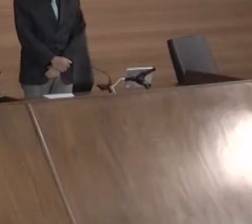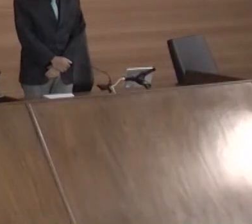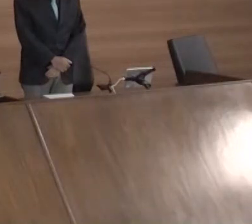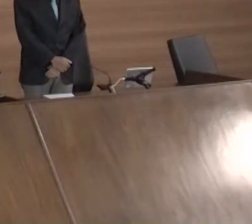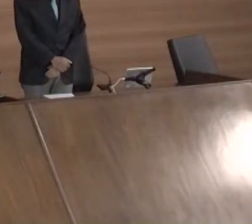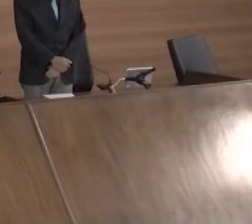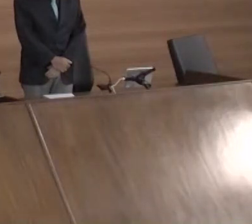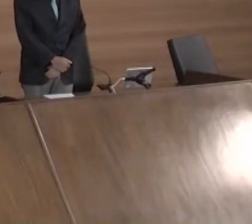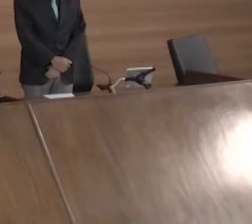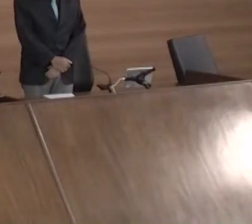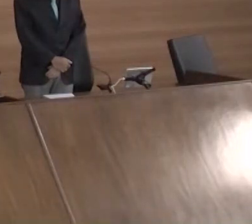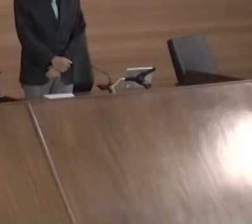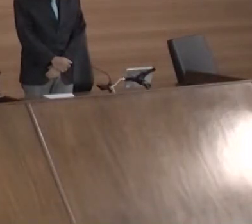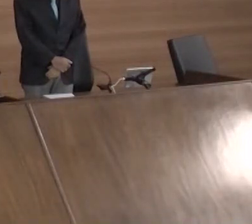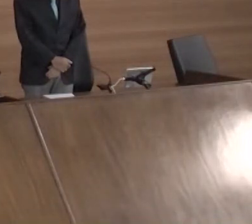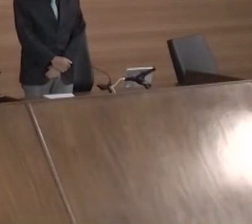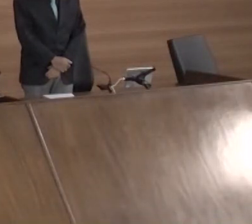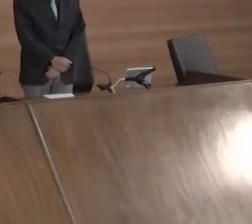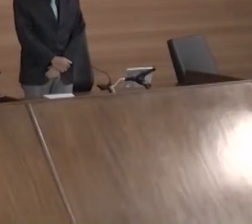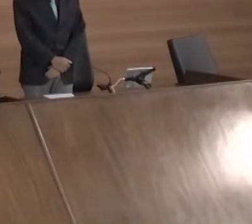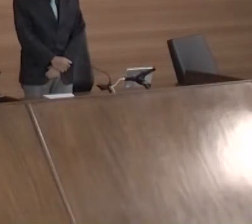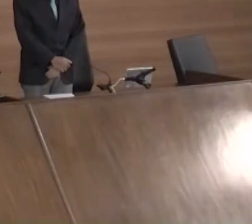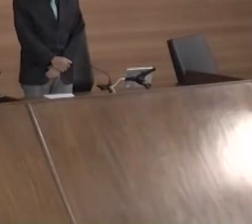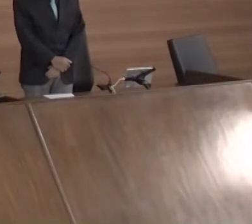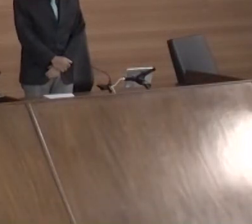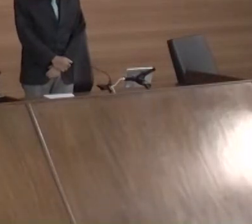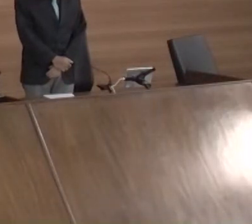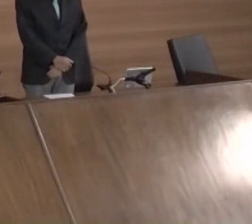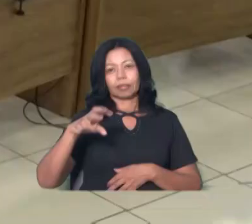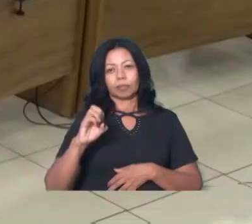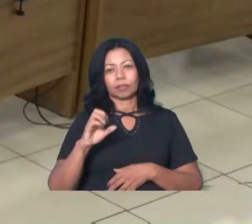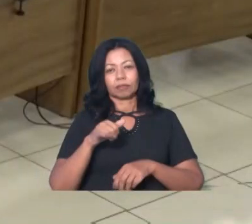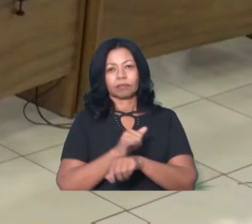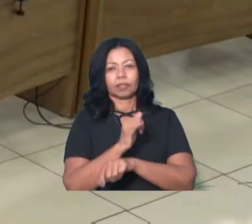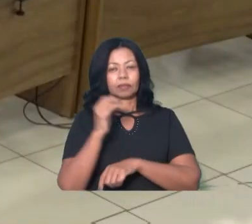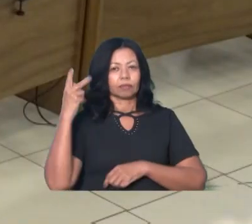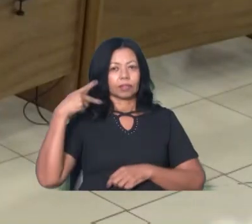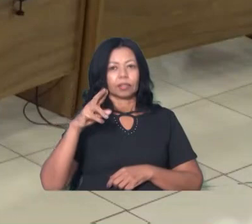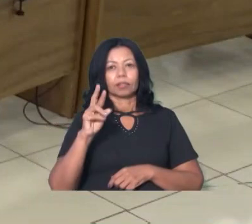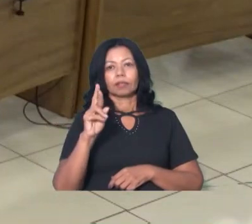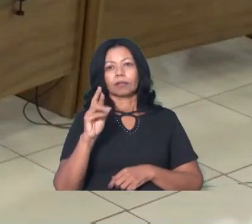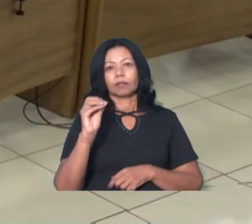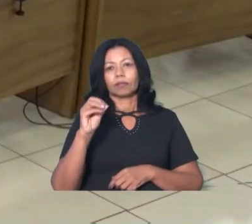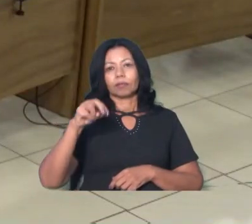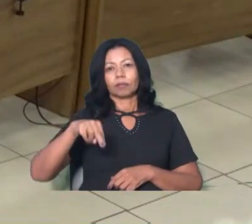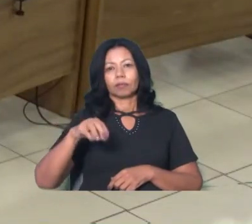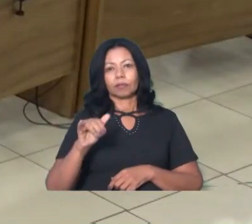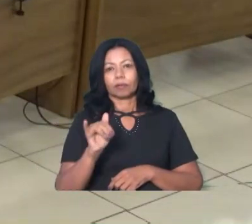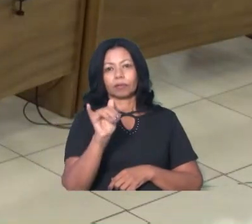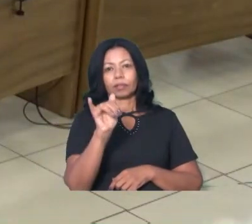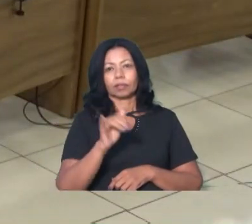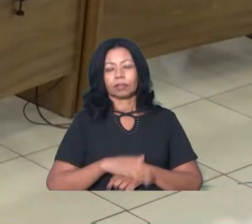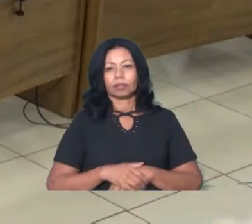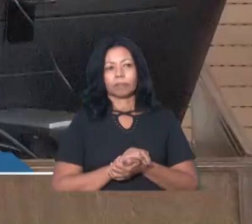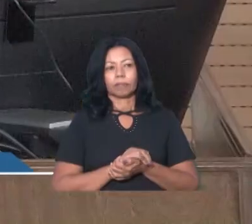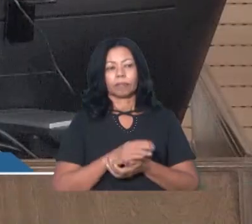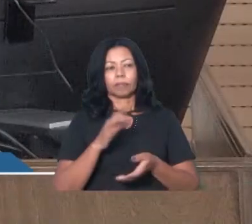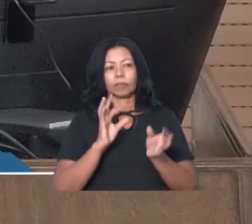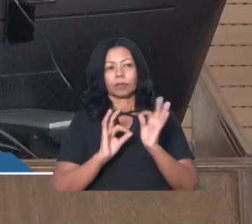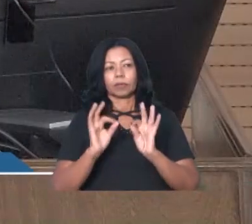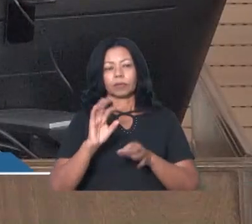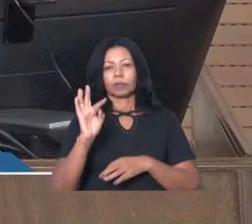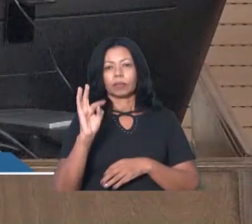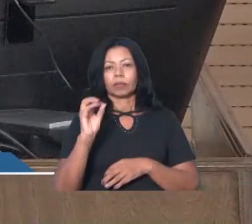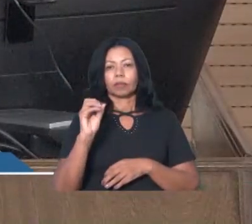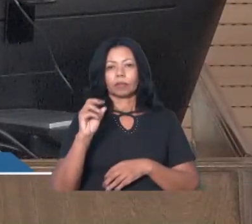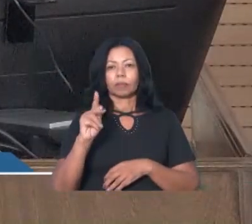com representatividade na Casa de Leis, pediram a obstrução da sessão. Por falta de quórum, o presidente